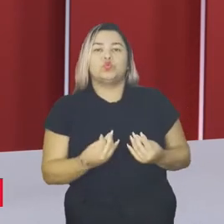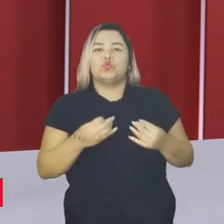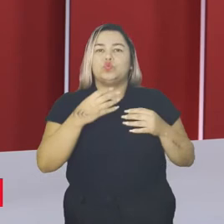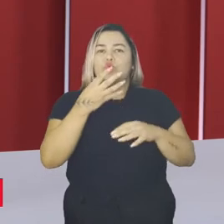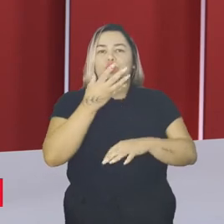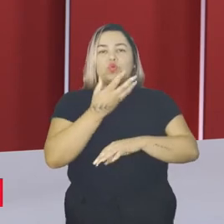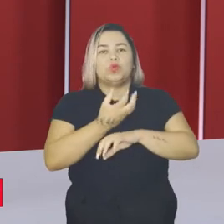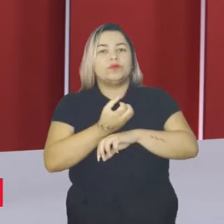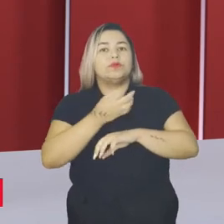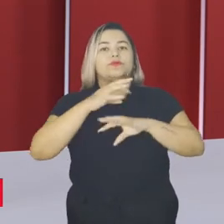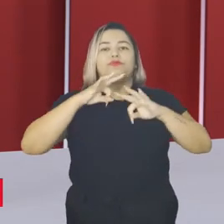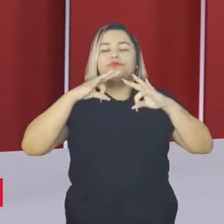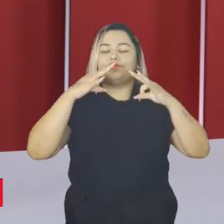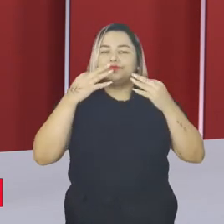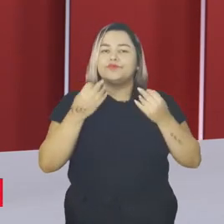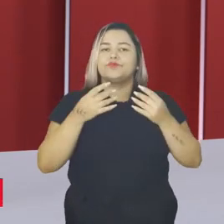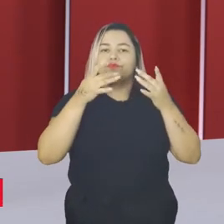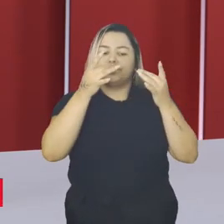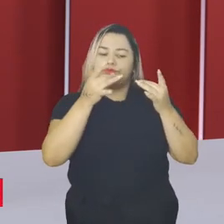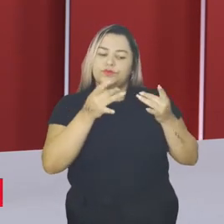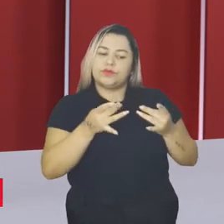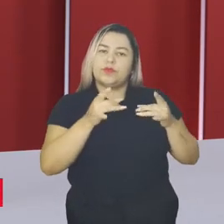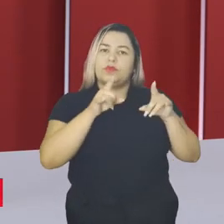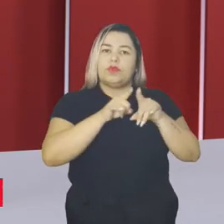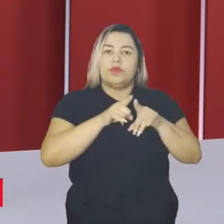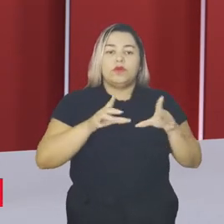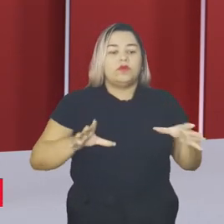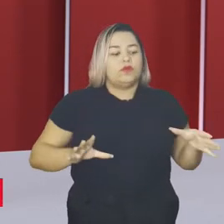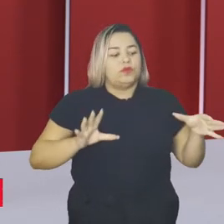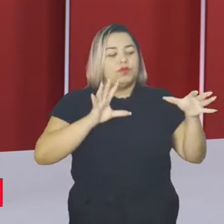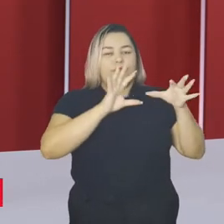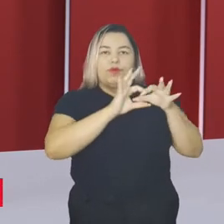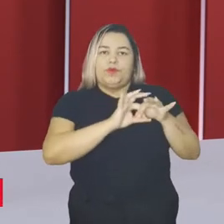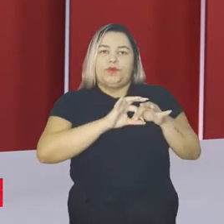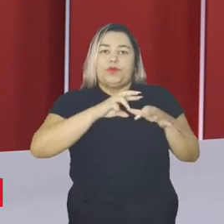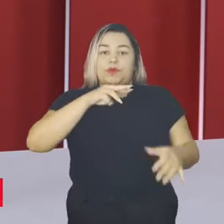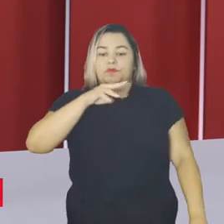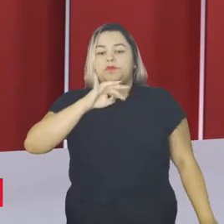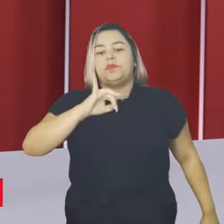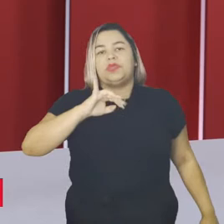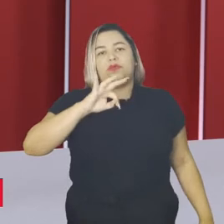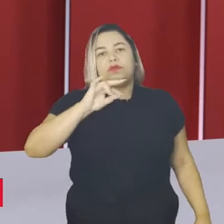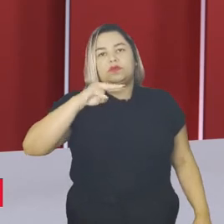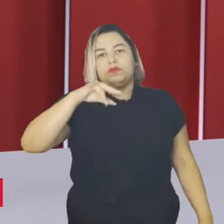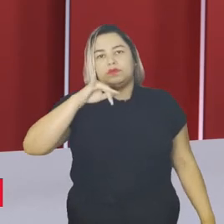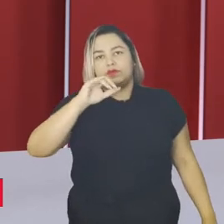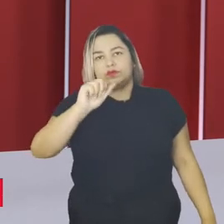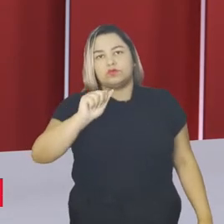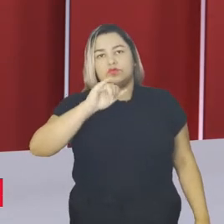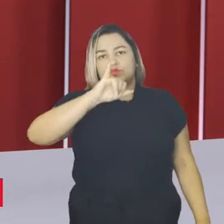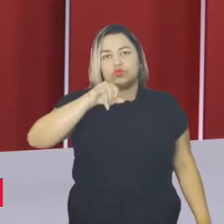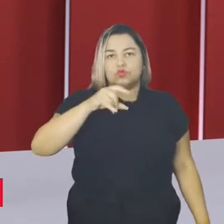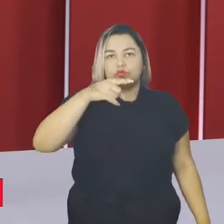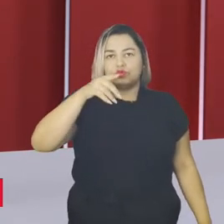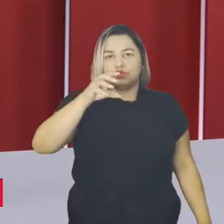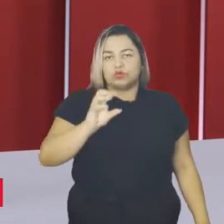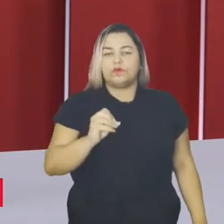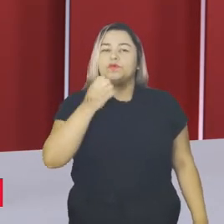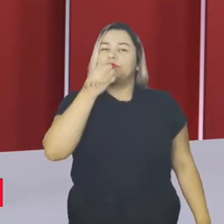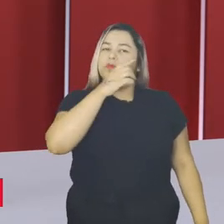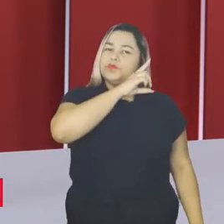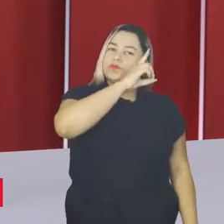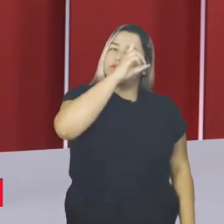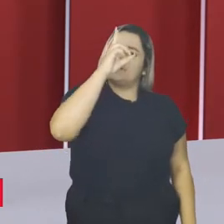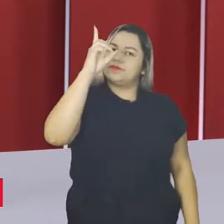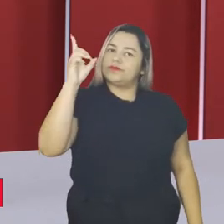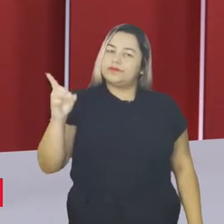didático, né? E tem muito material para ajudar a engajar a militância nas redes. Jovizinha, bom dia para você também, Jovizinha,